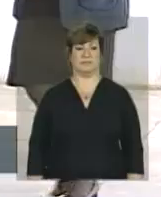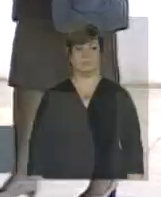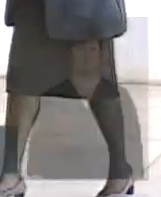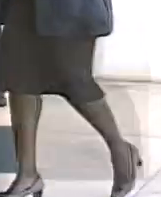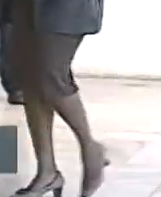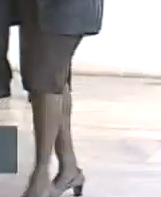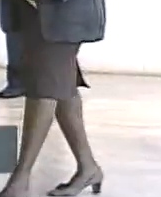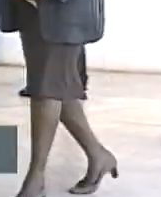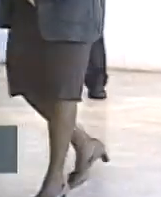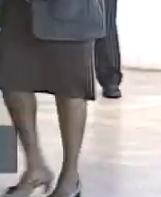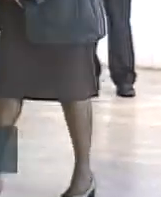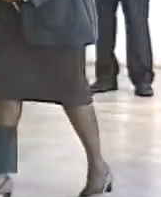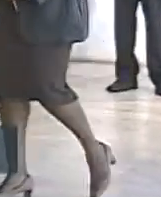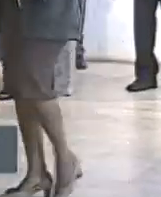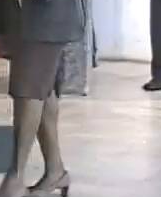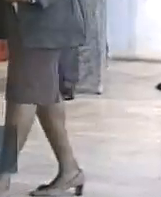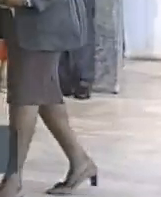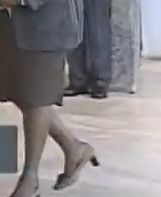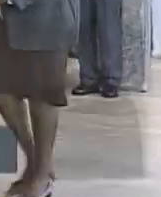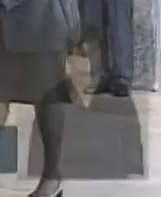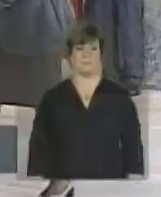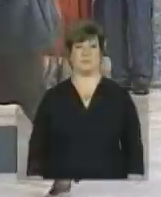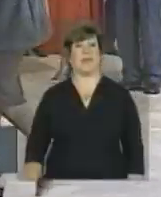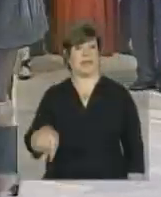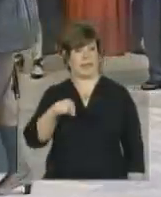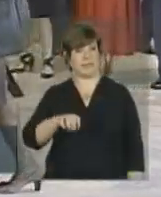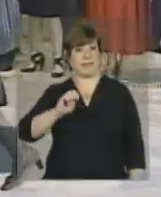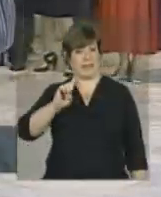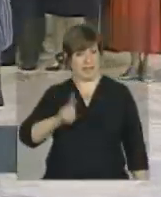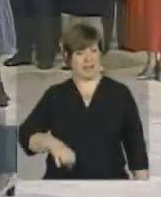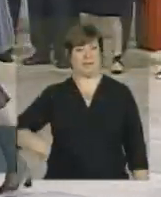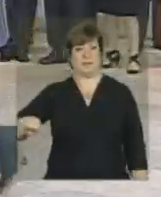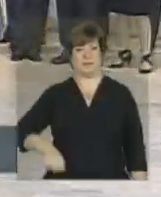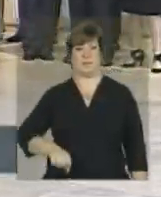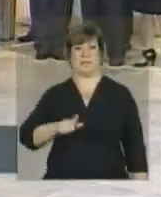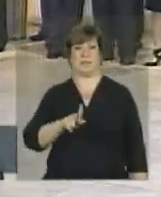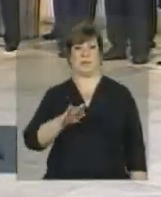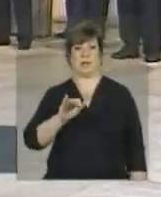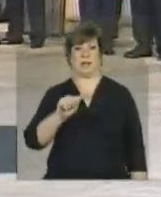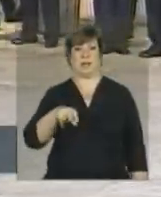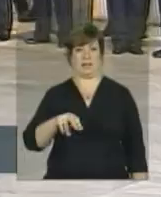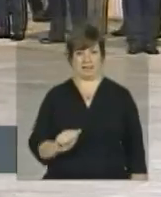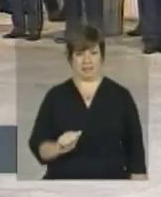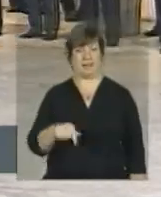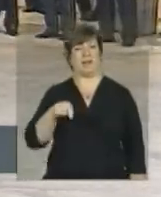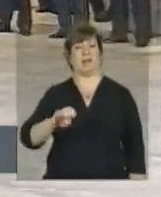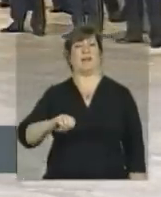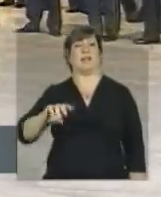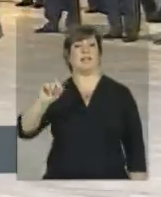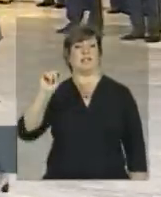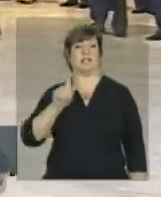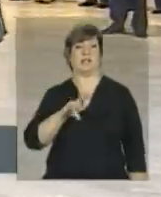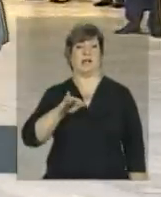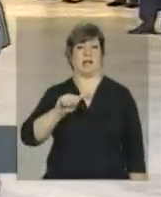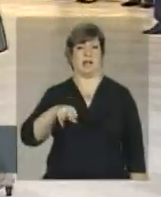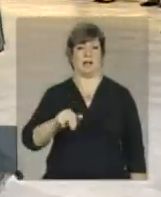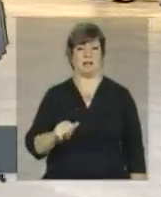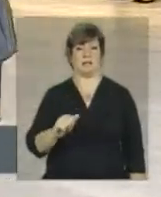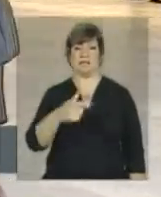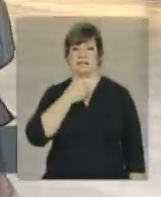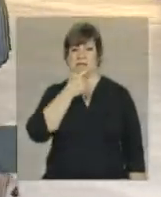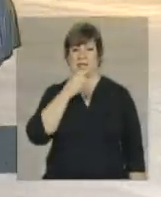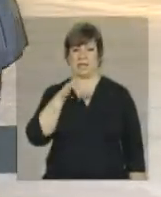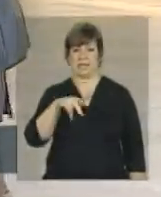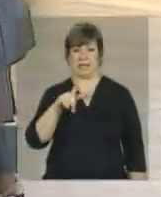Este é o diplomata da Guiana. A Guiana é a antiga Guiana Inglesa,